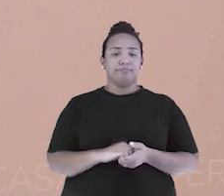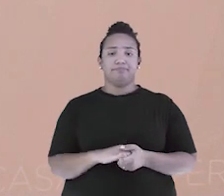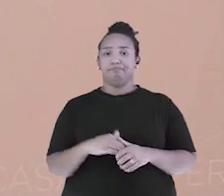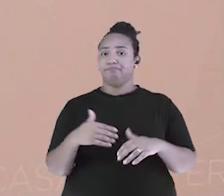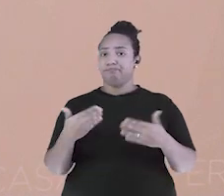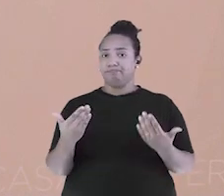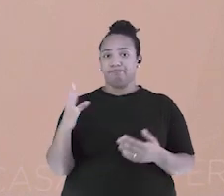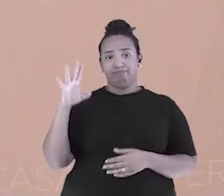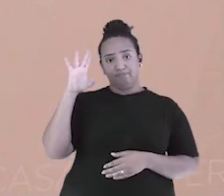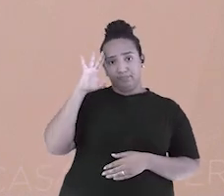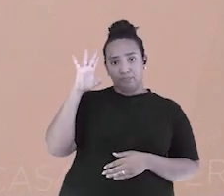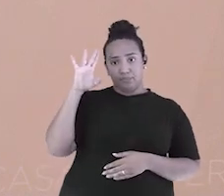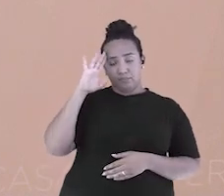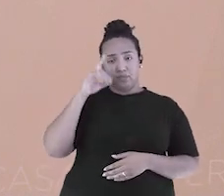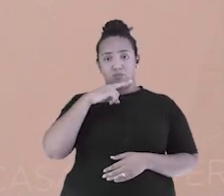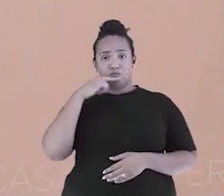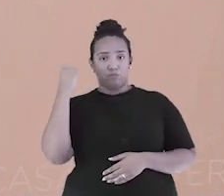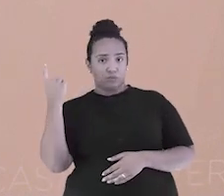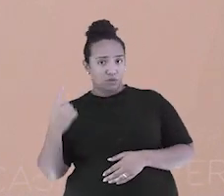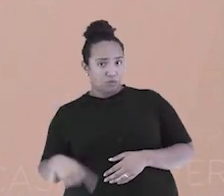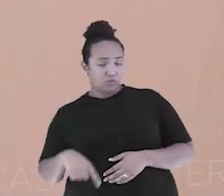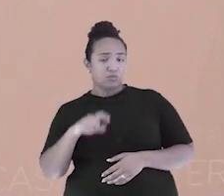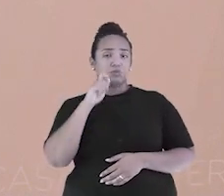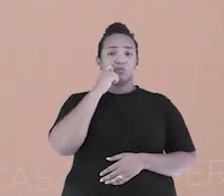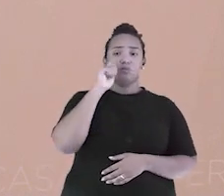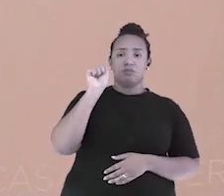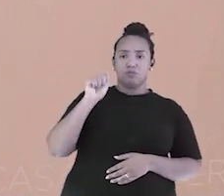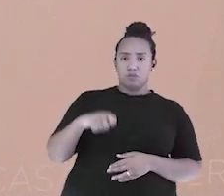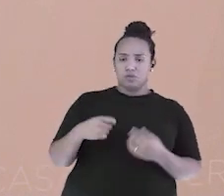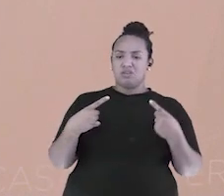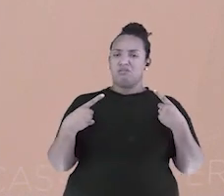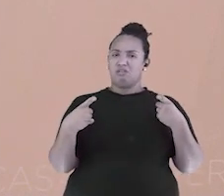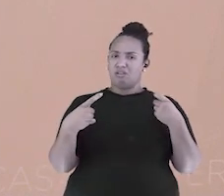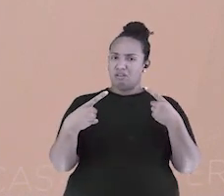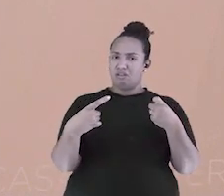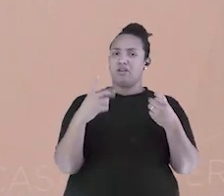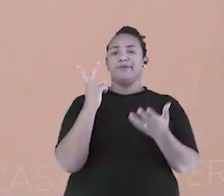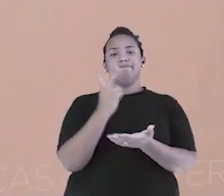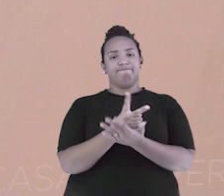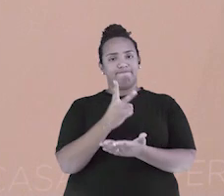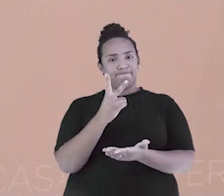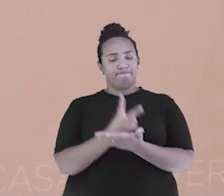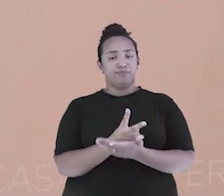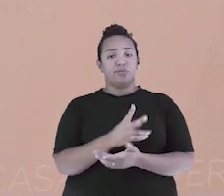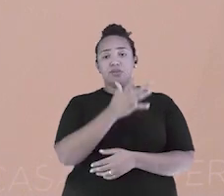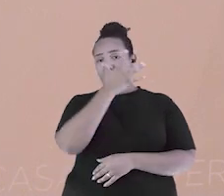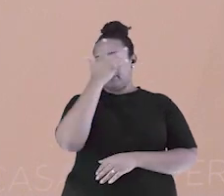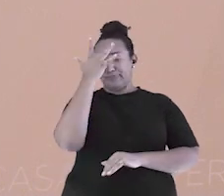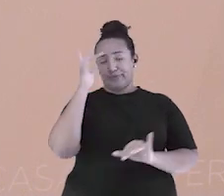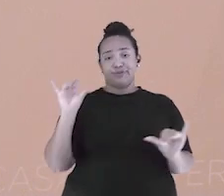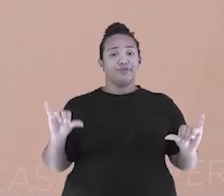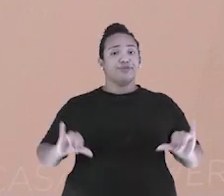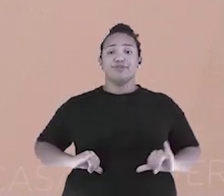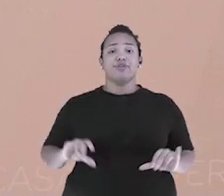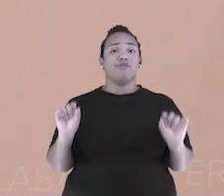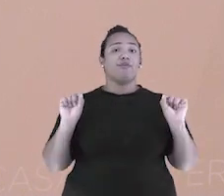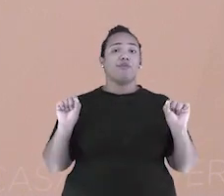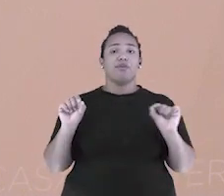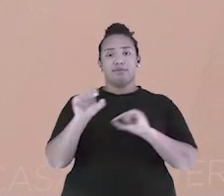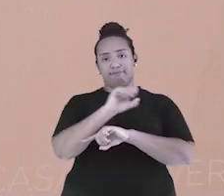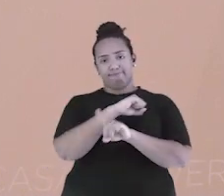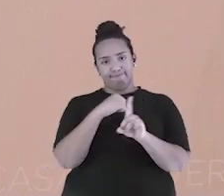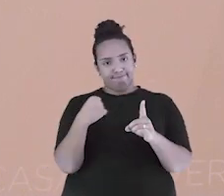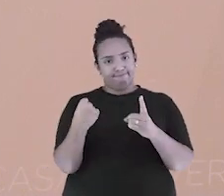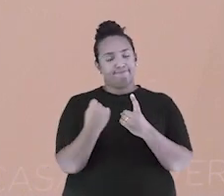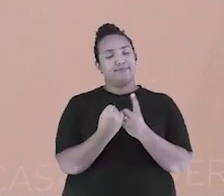russos e ucranianos continuam com bombardeios e quem mais sofre em um cenário tão extremo de conflito é a sociedade